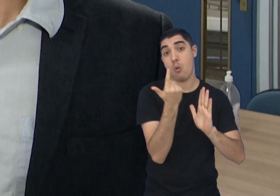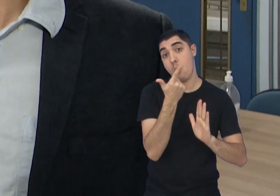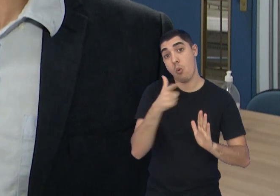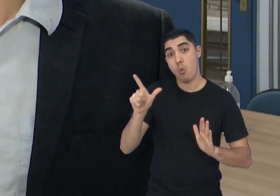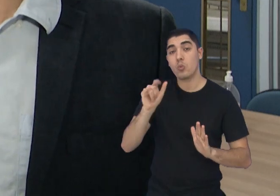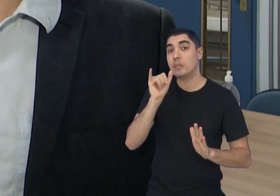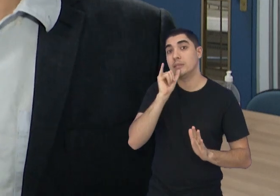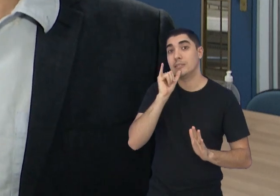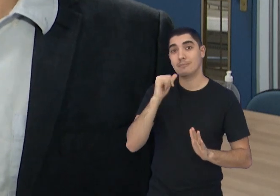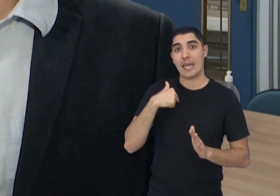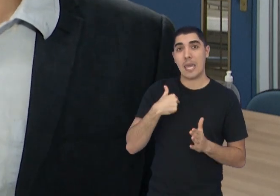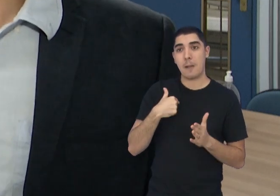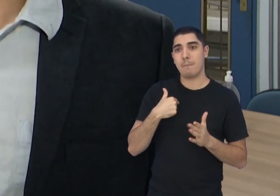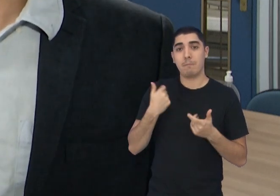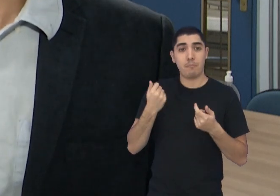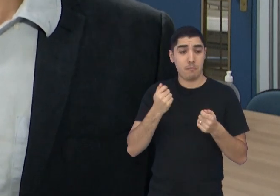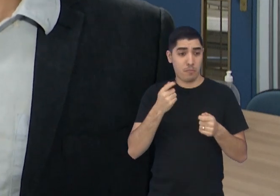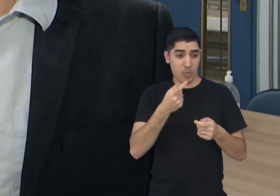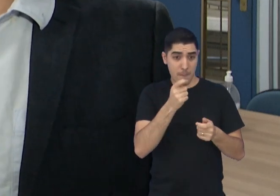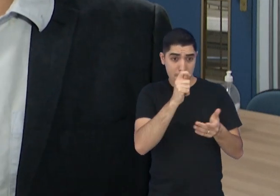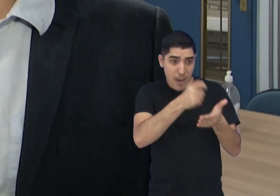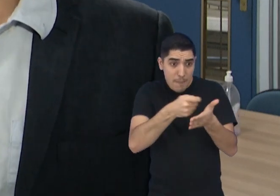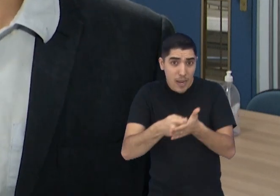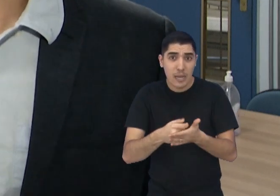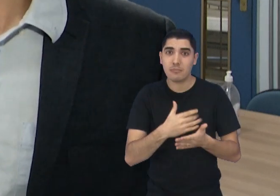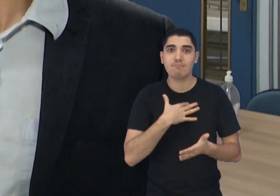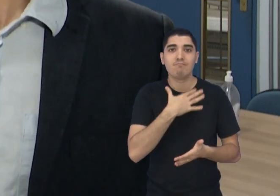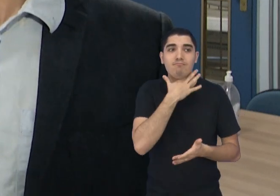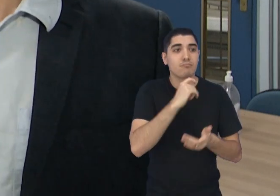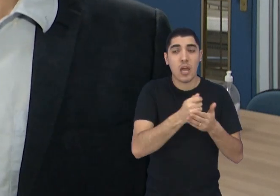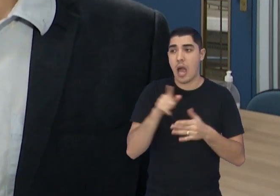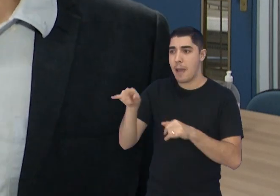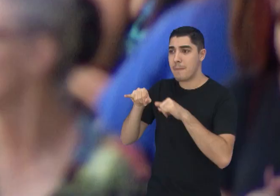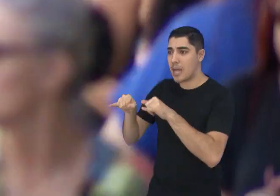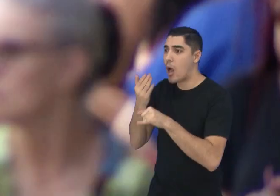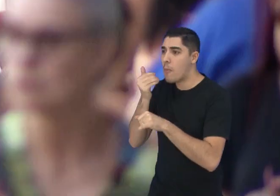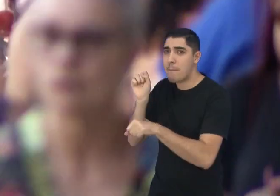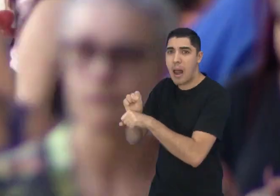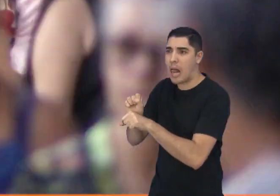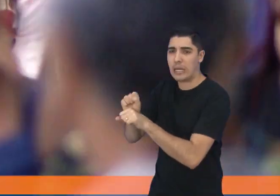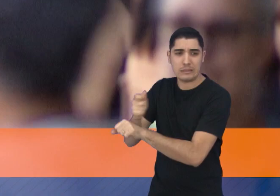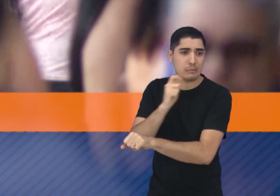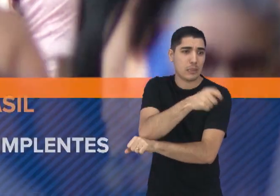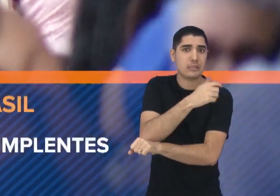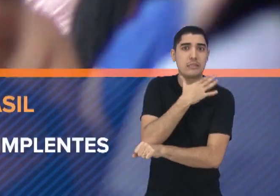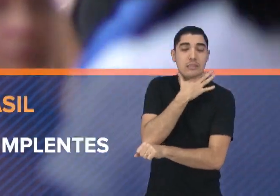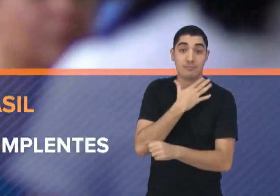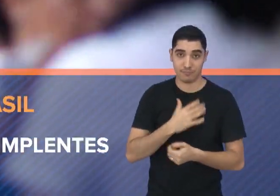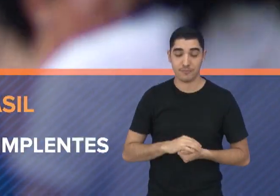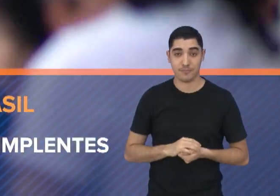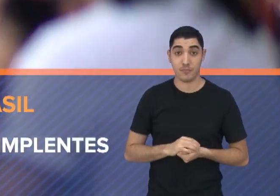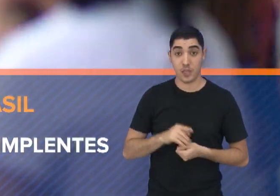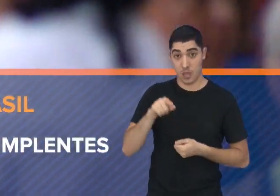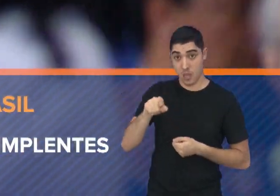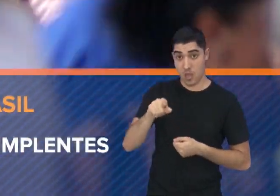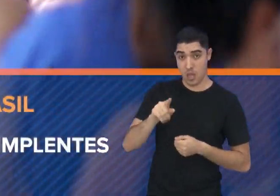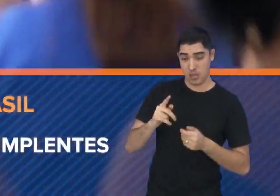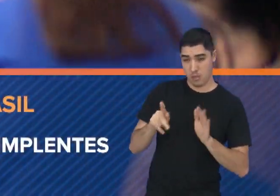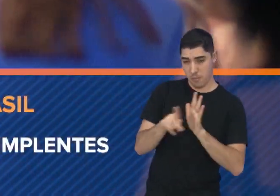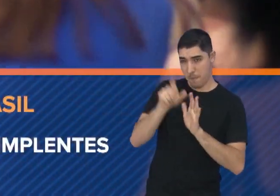caso de você ter que parar de pagar contas, parar de consumir no mercado para pagar dívidas, né? A inadimplência é um problema para mais